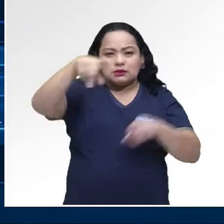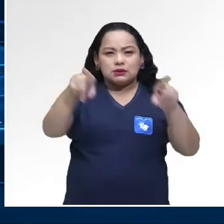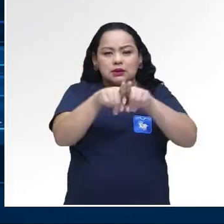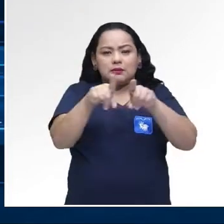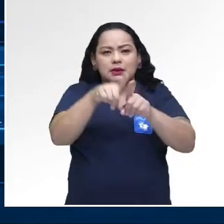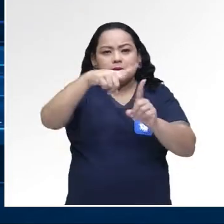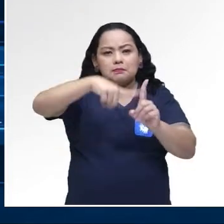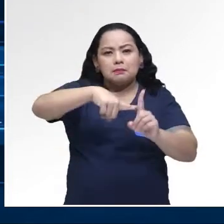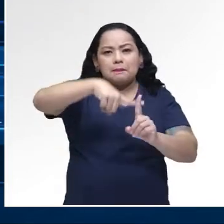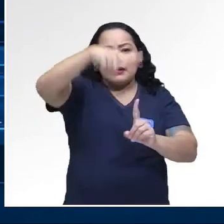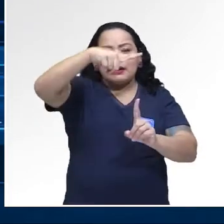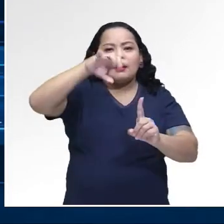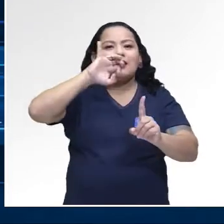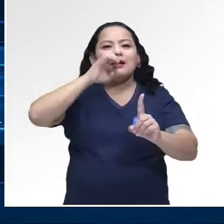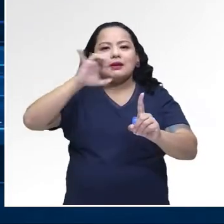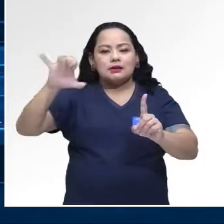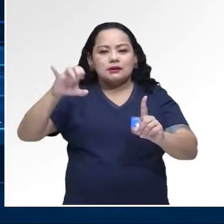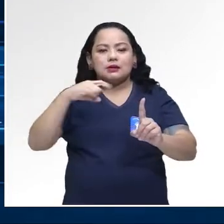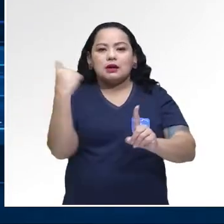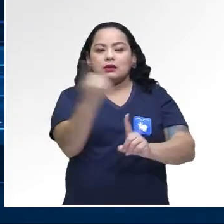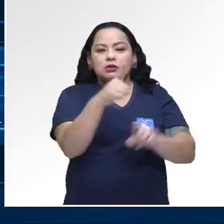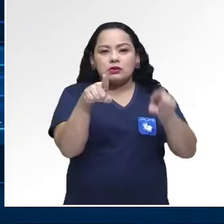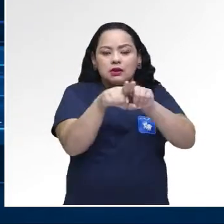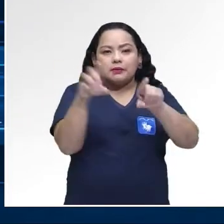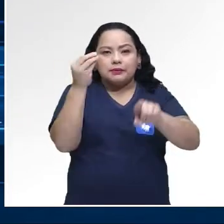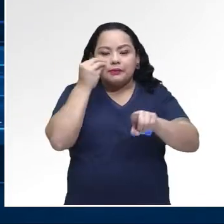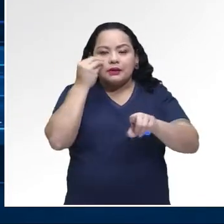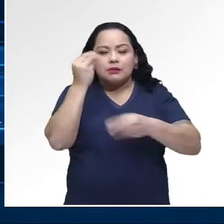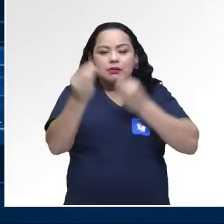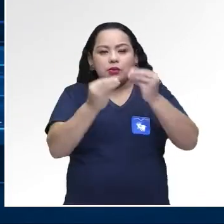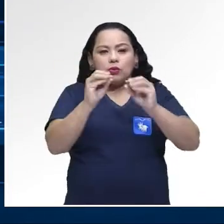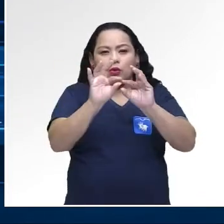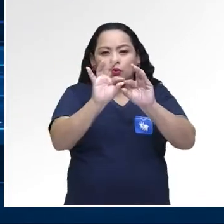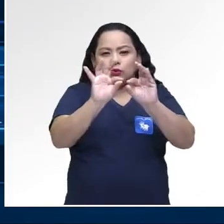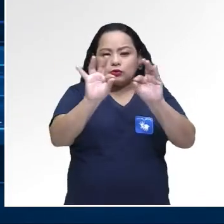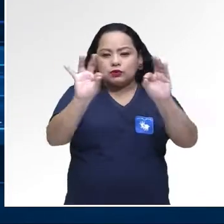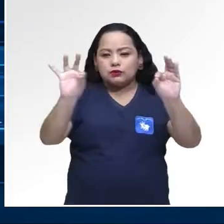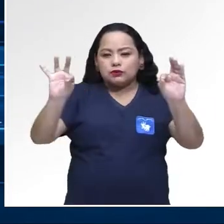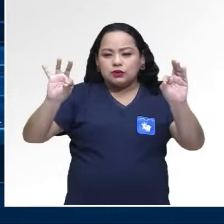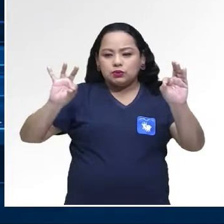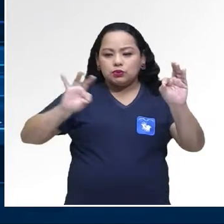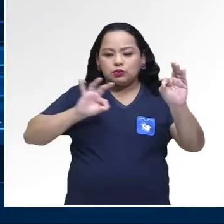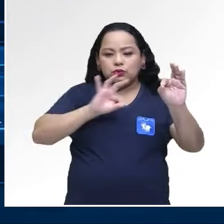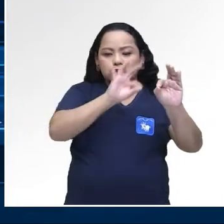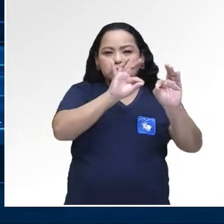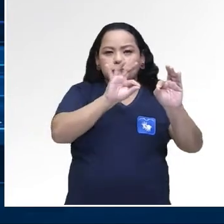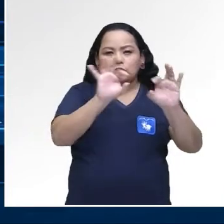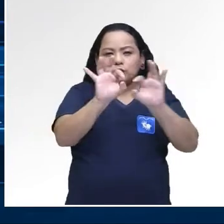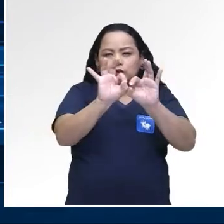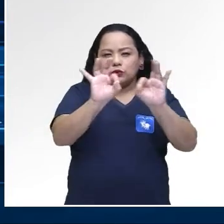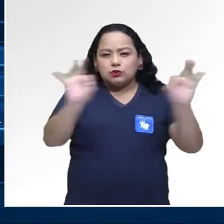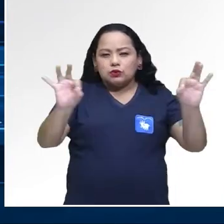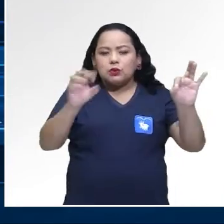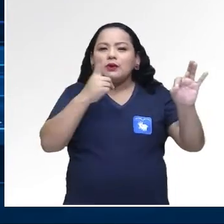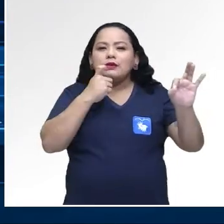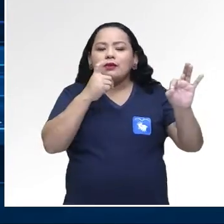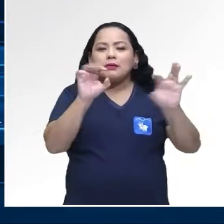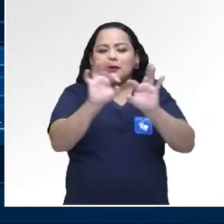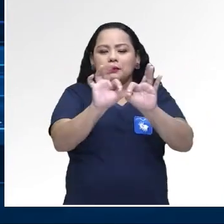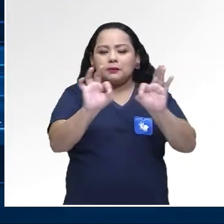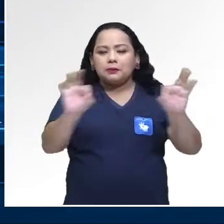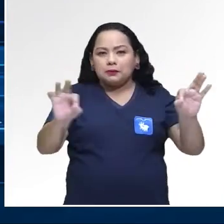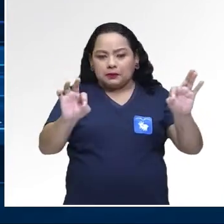térmica. A gente observa também, né, os fios condutores. Né, esse vermelho aqui representa